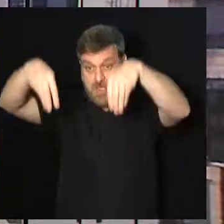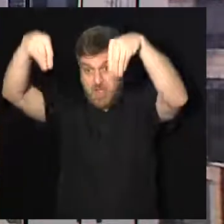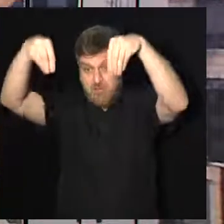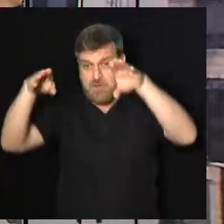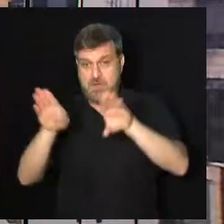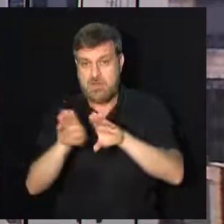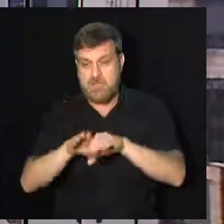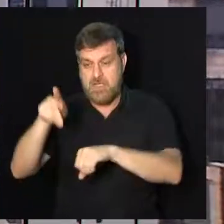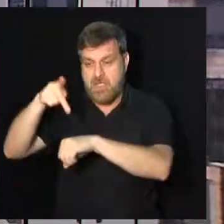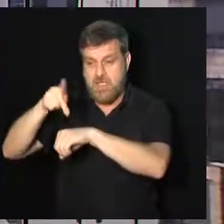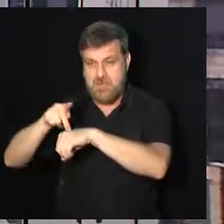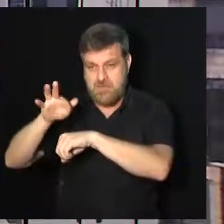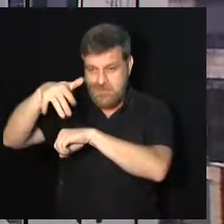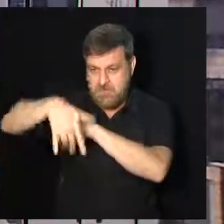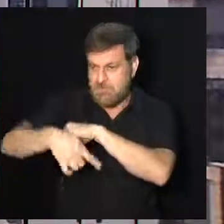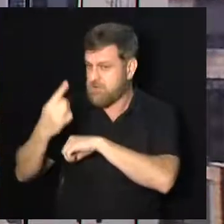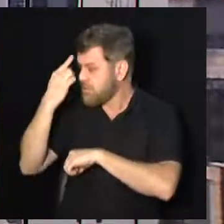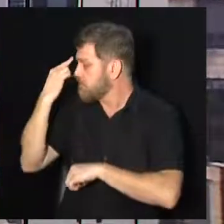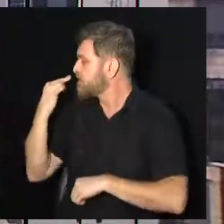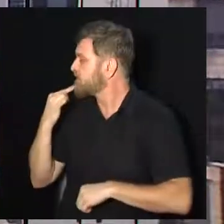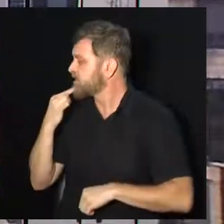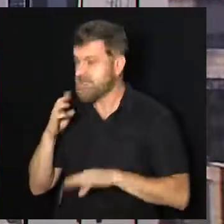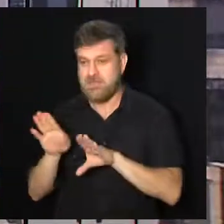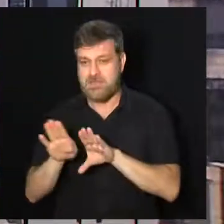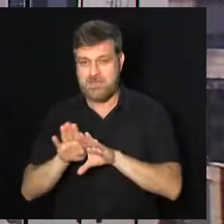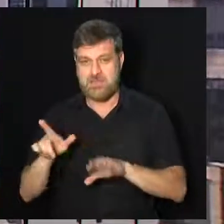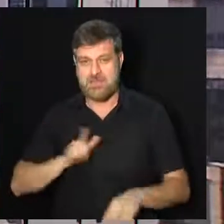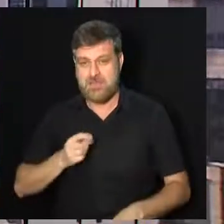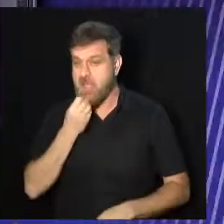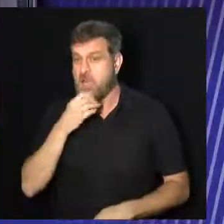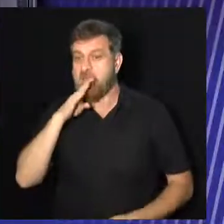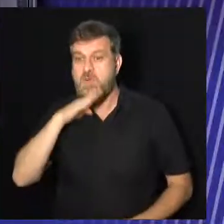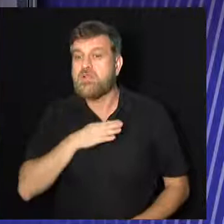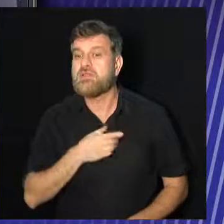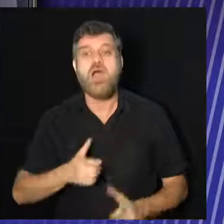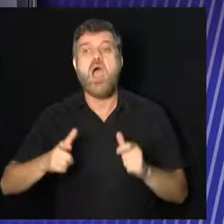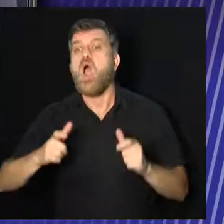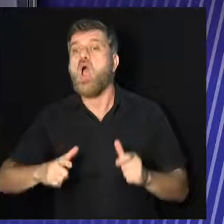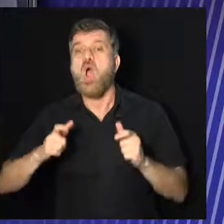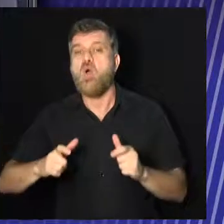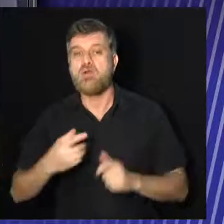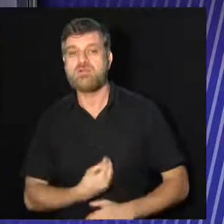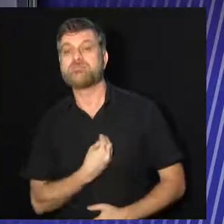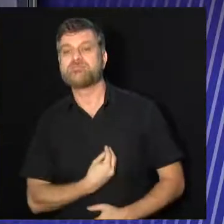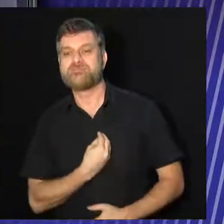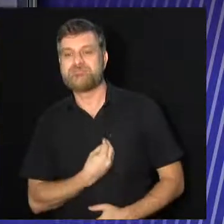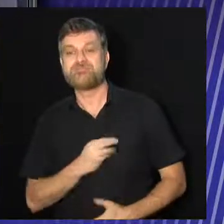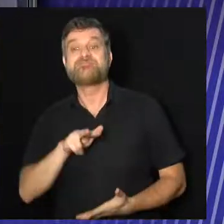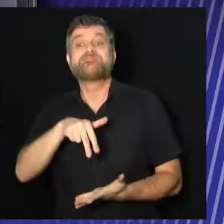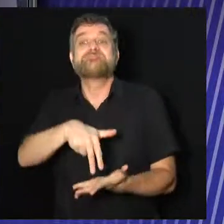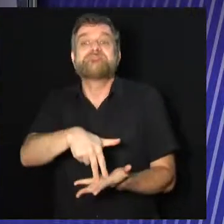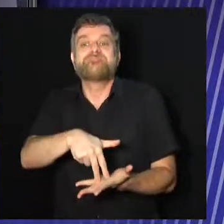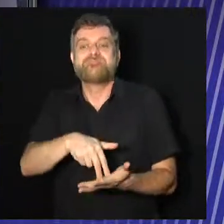uma pedreira, agora ficou mais fácil, né? Boa tarde, André, onde está você?